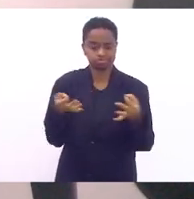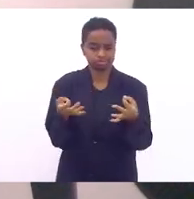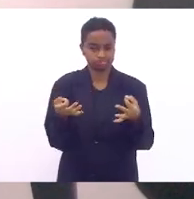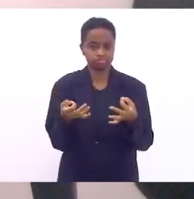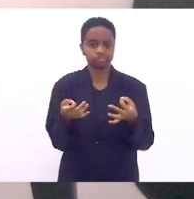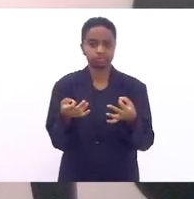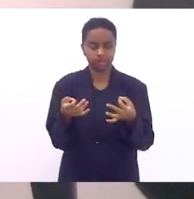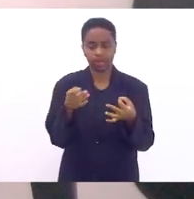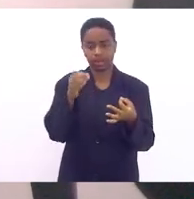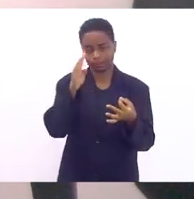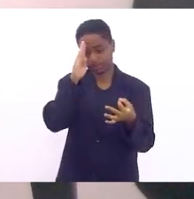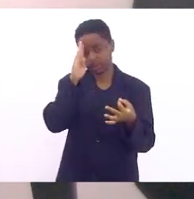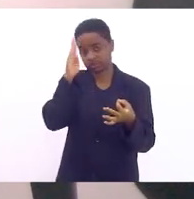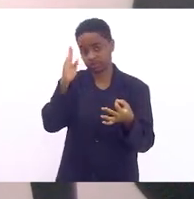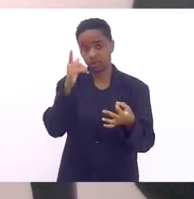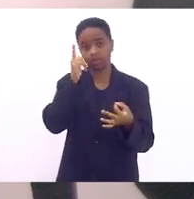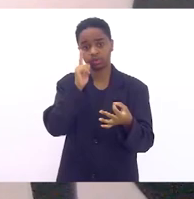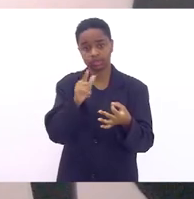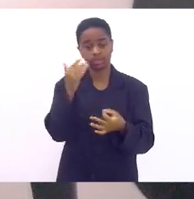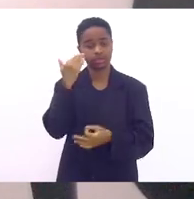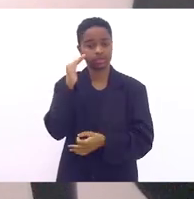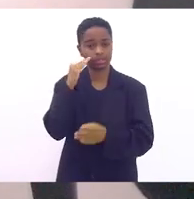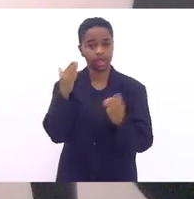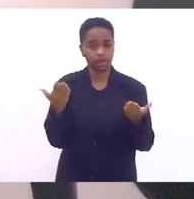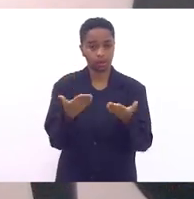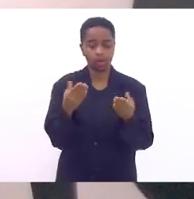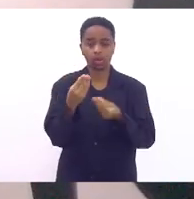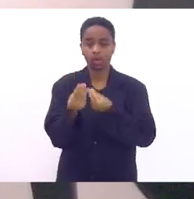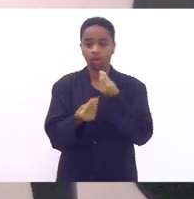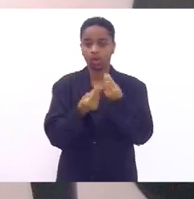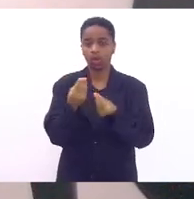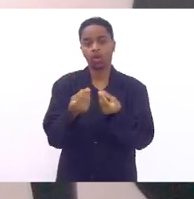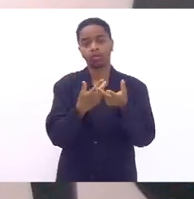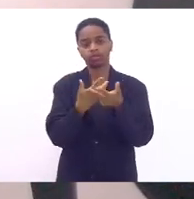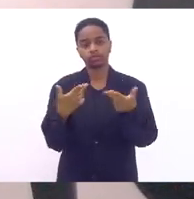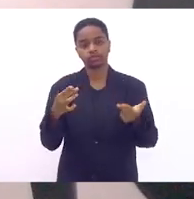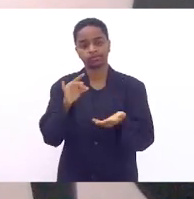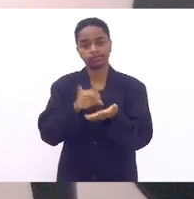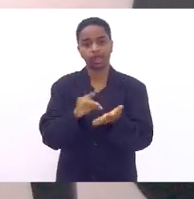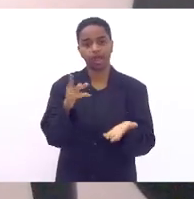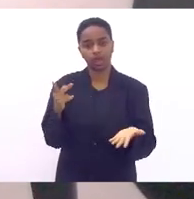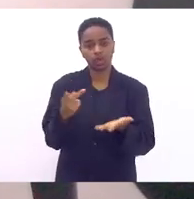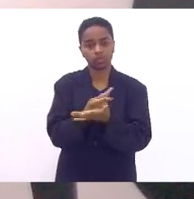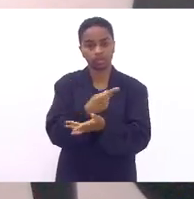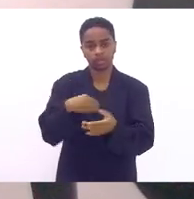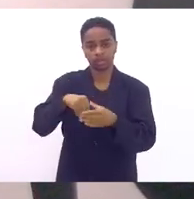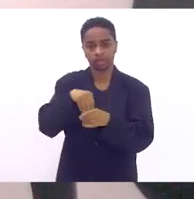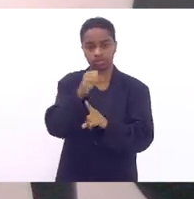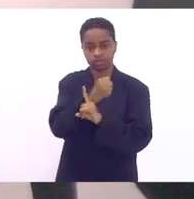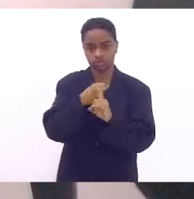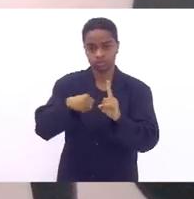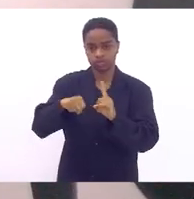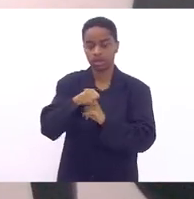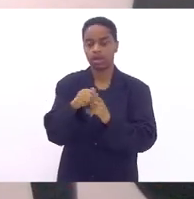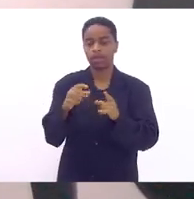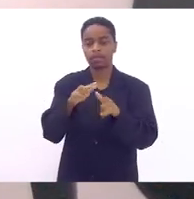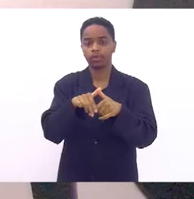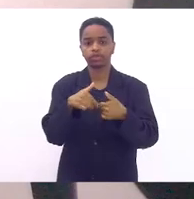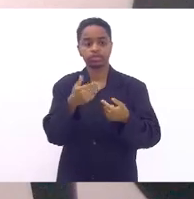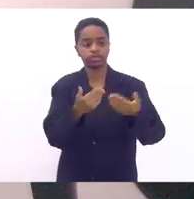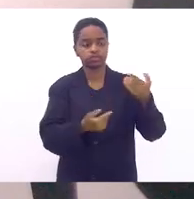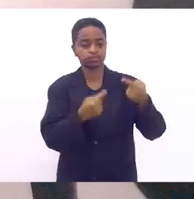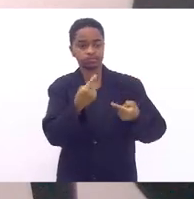é começam a compreender como como as coisas acontecem na sociedade a partir desse diálogo